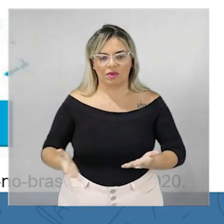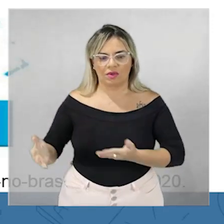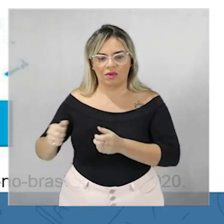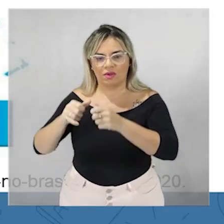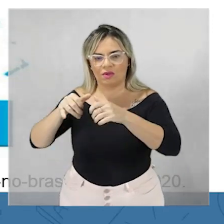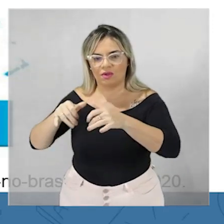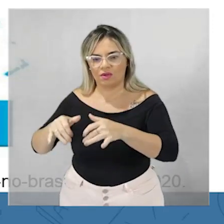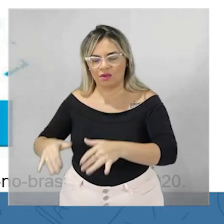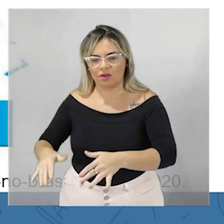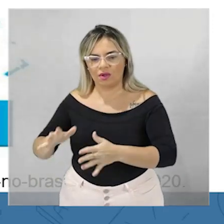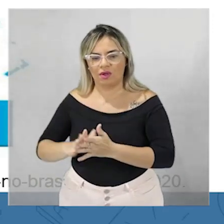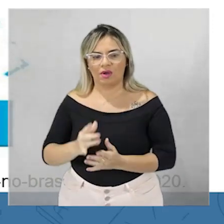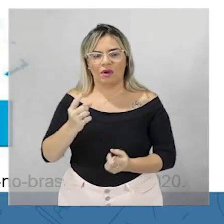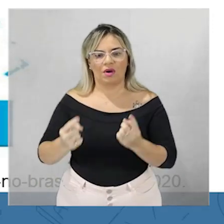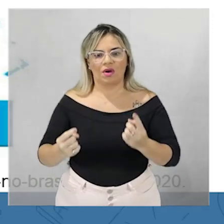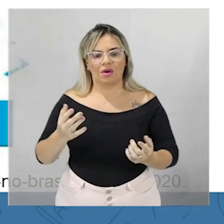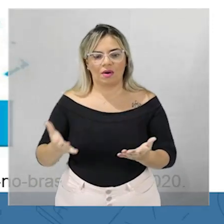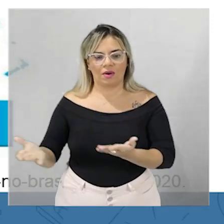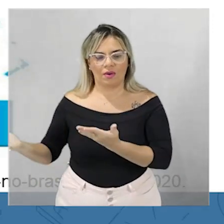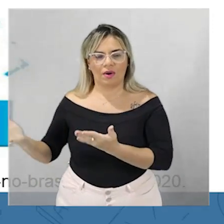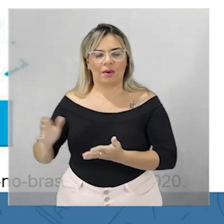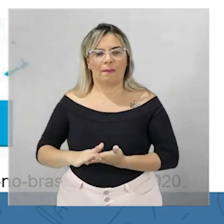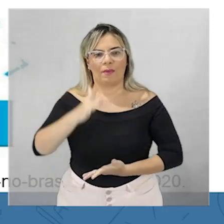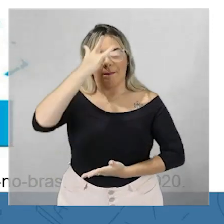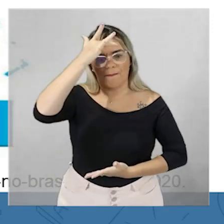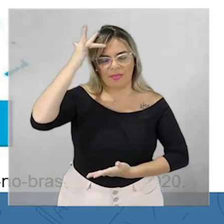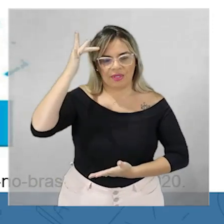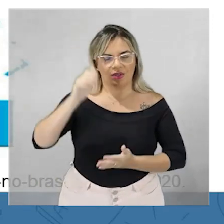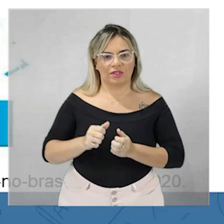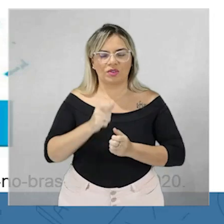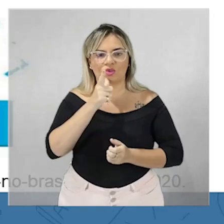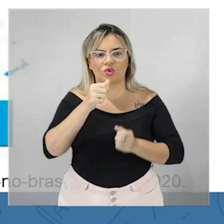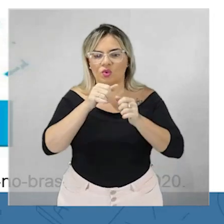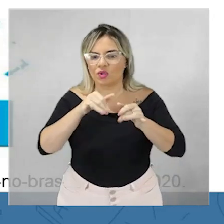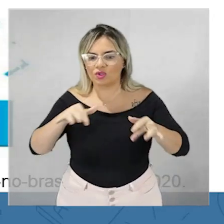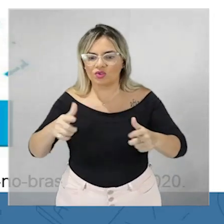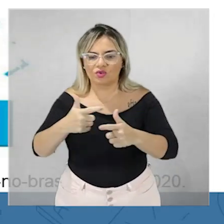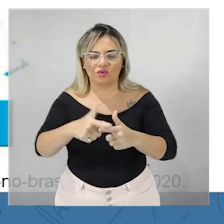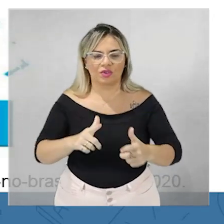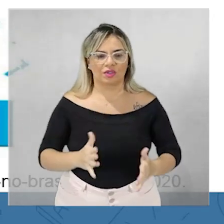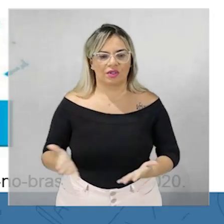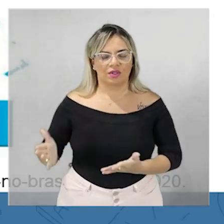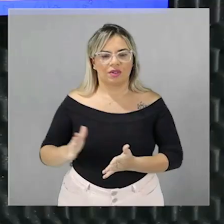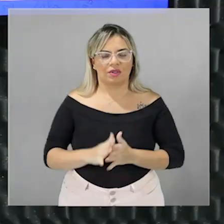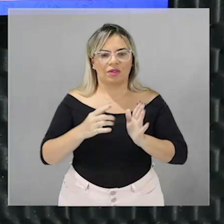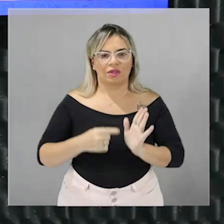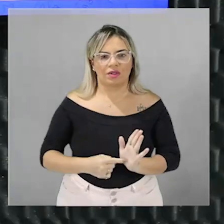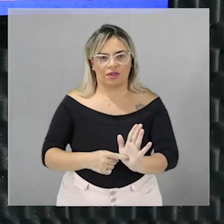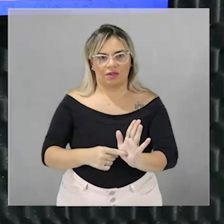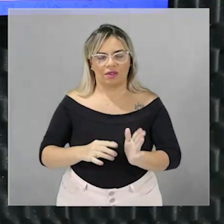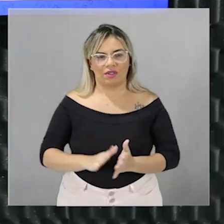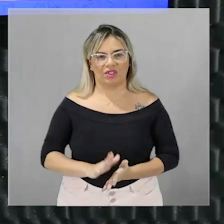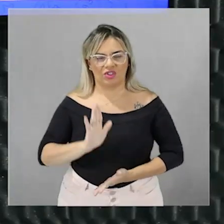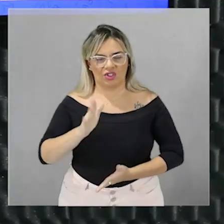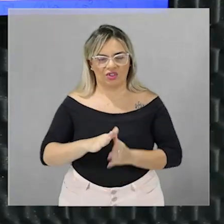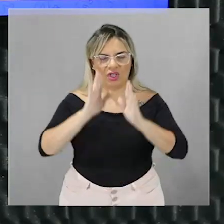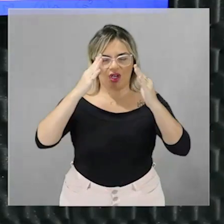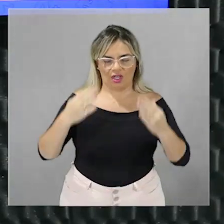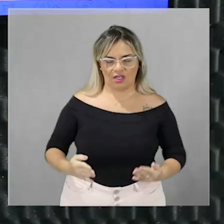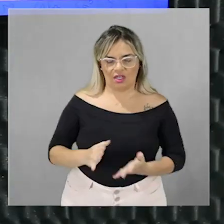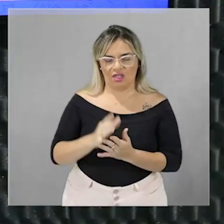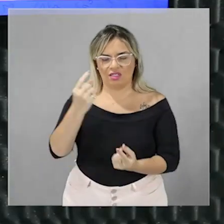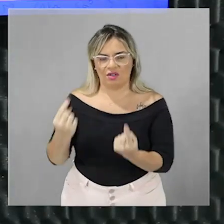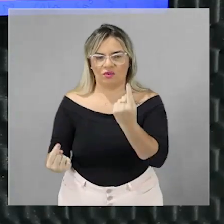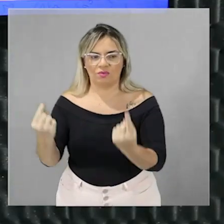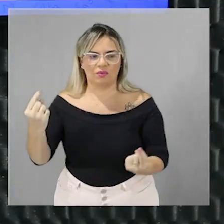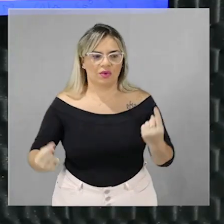de disponibilidade de água per capita, né, por pessoa, entendamos assim. Tá? E aí ele vai te mostrar, já já a gente vai analisar esse gráfico.